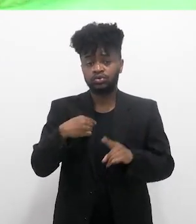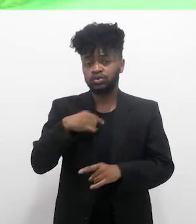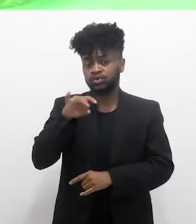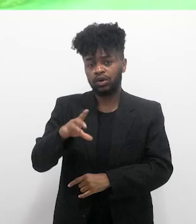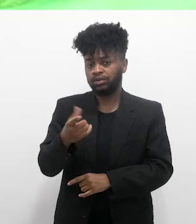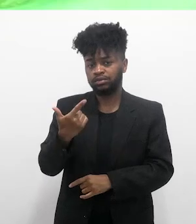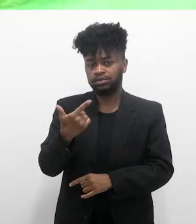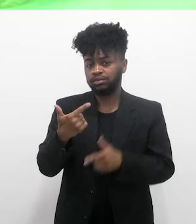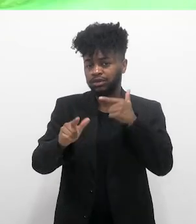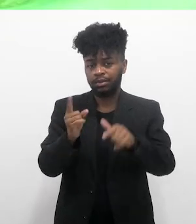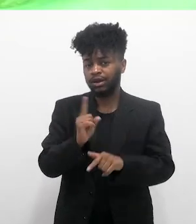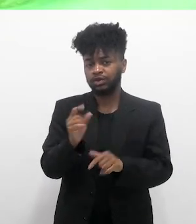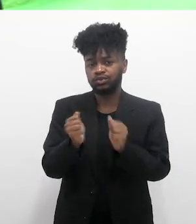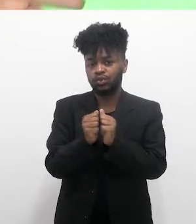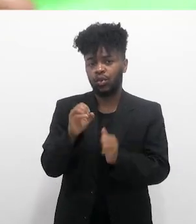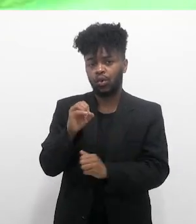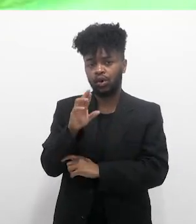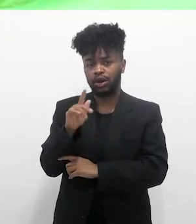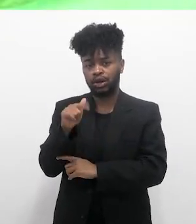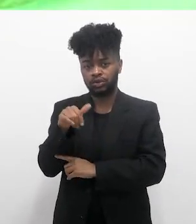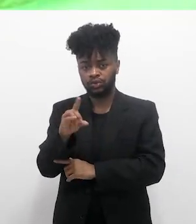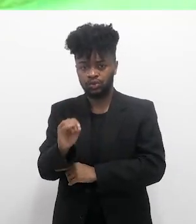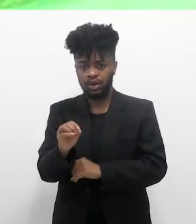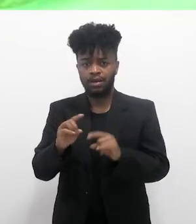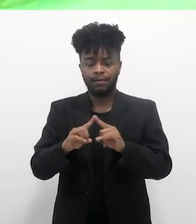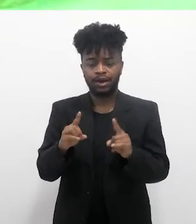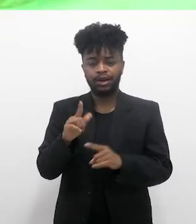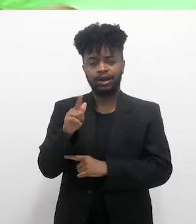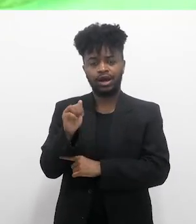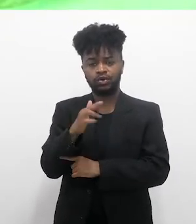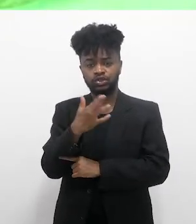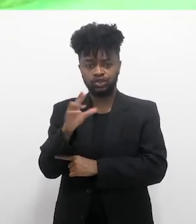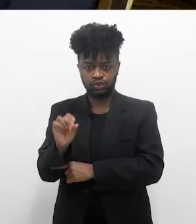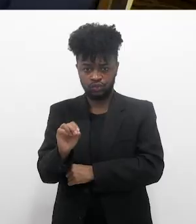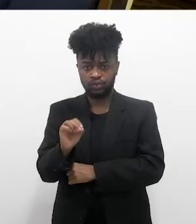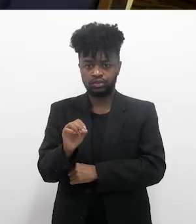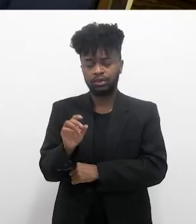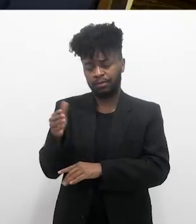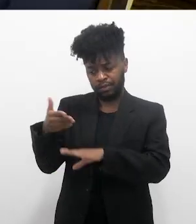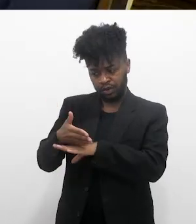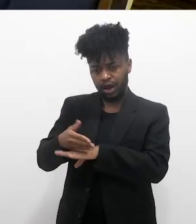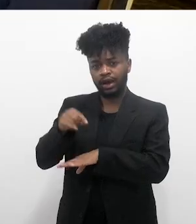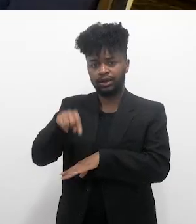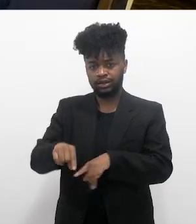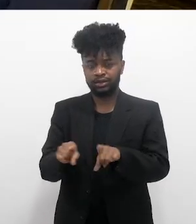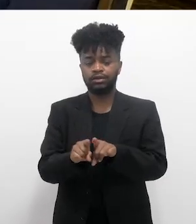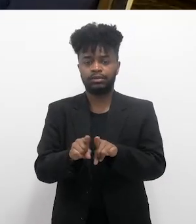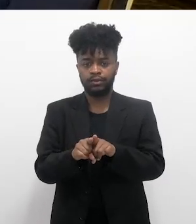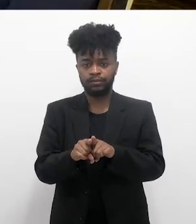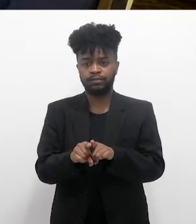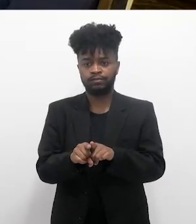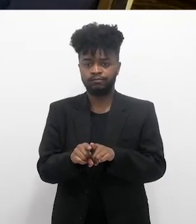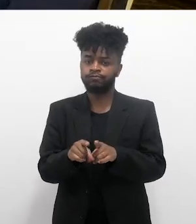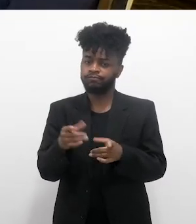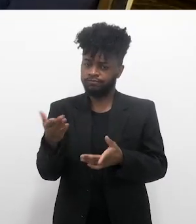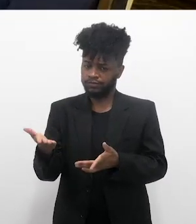mas trabalhei com todos que você viu. Do Alcei, o garotinho José Carlos Araújo, que recentemente esteve aqui, né? Ídolo, né? O Zé Carlos é o nosso ídolo